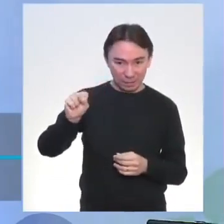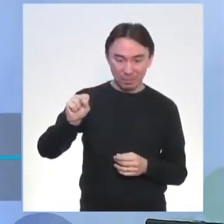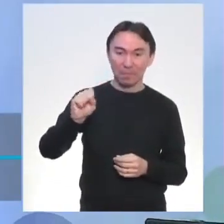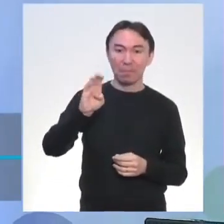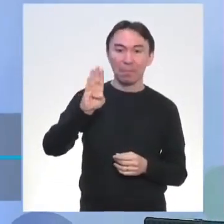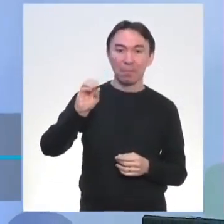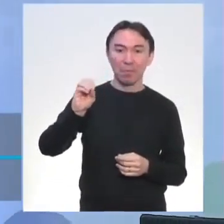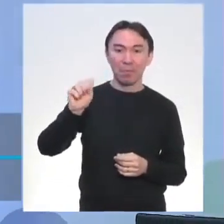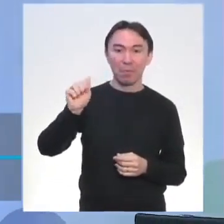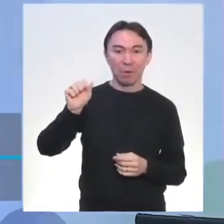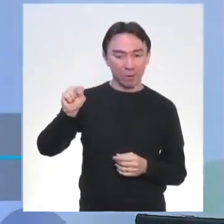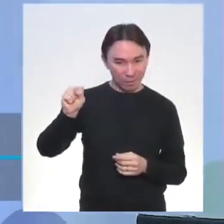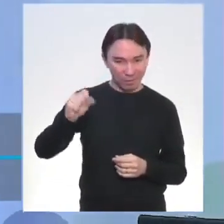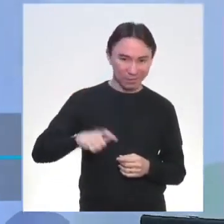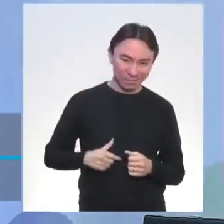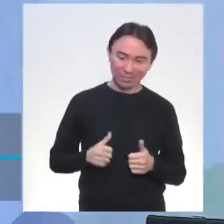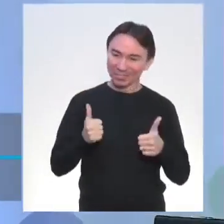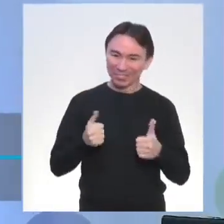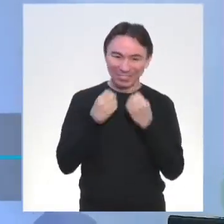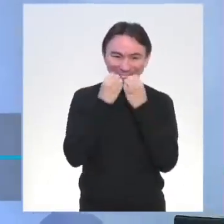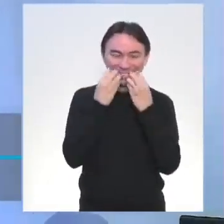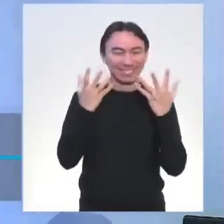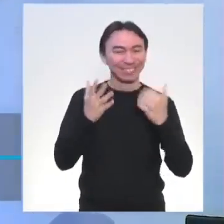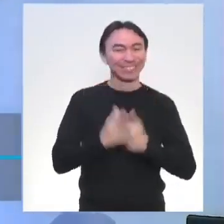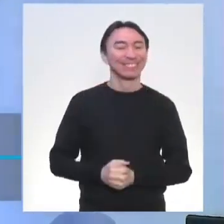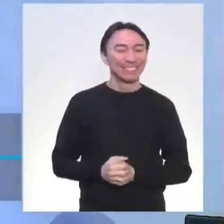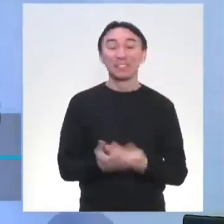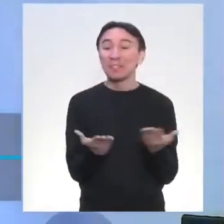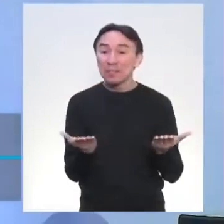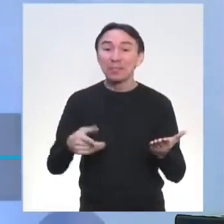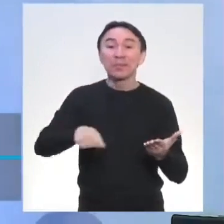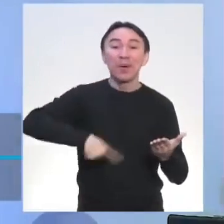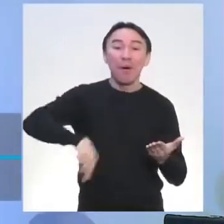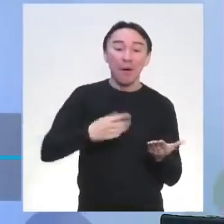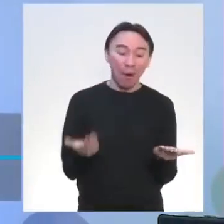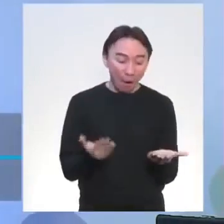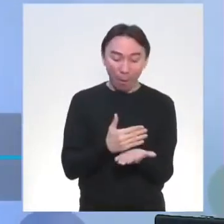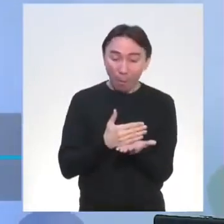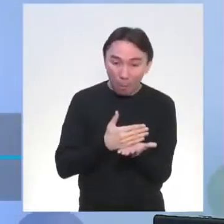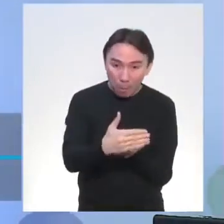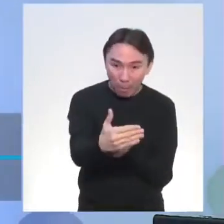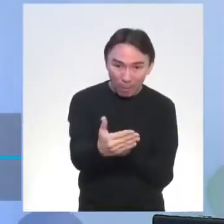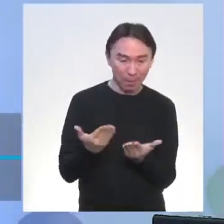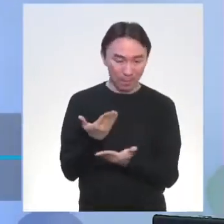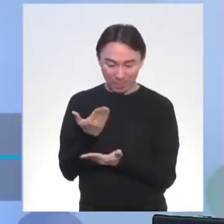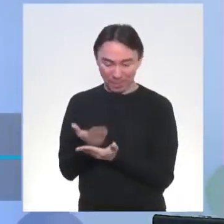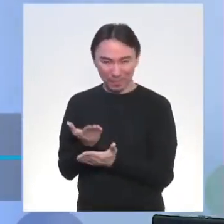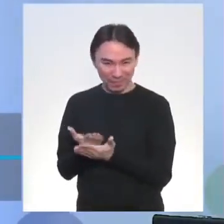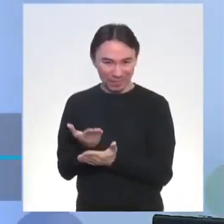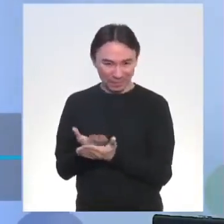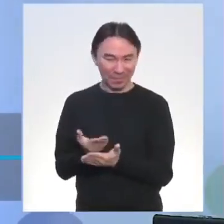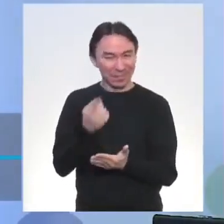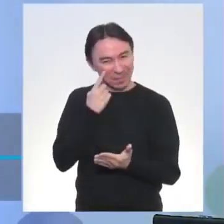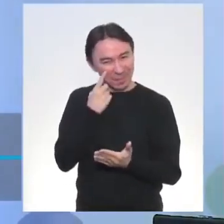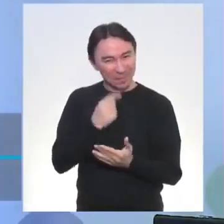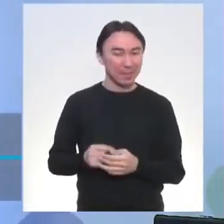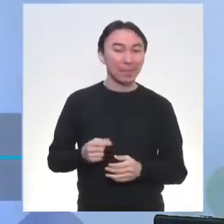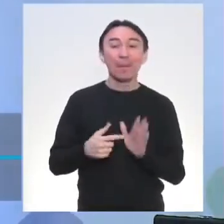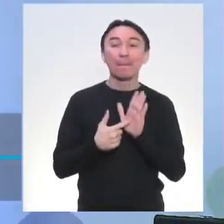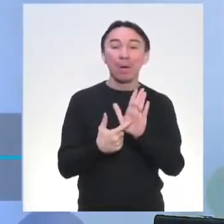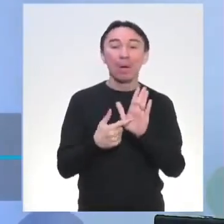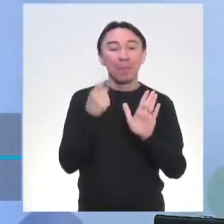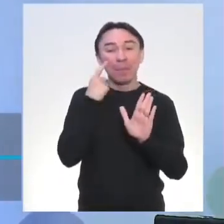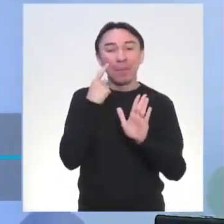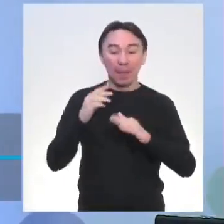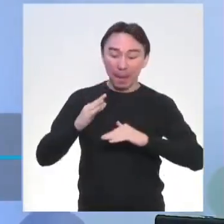a todos vocês. E antes da gente começar a nossa aula, como sempre, vamos subir a nossa habilidade para a gente dar uma